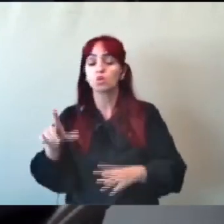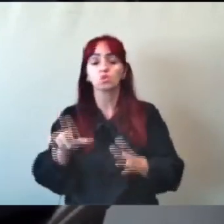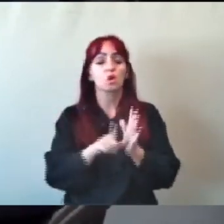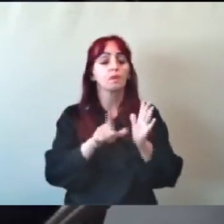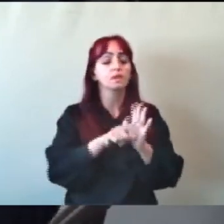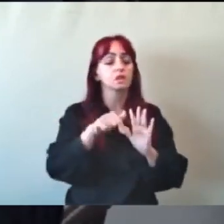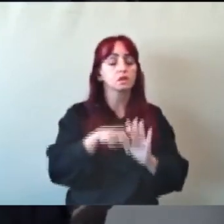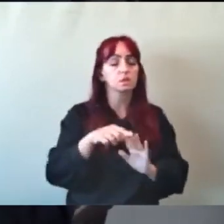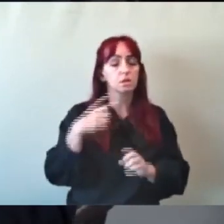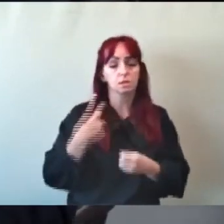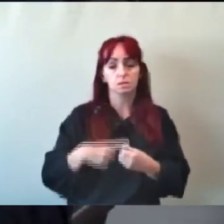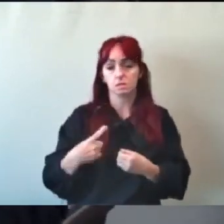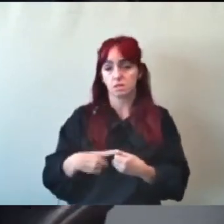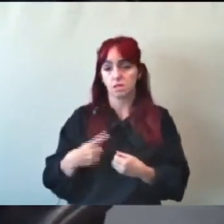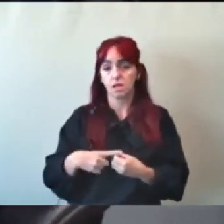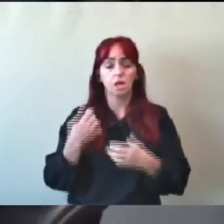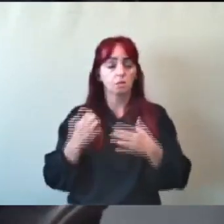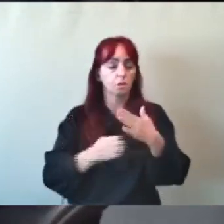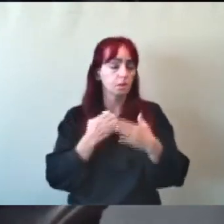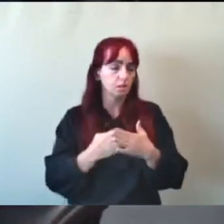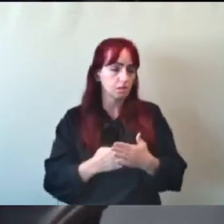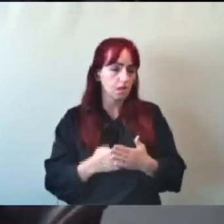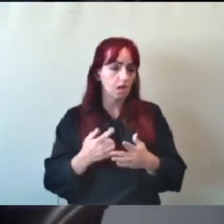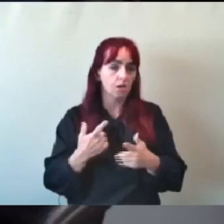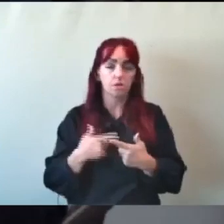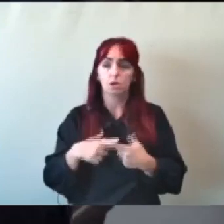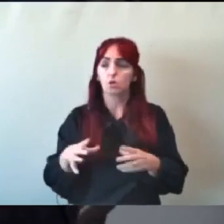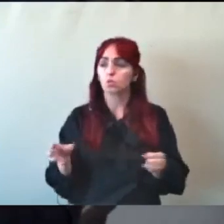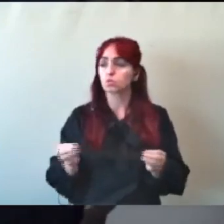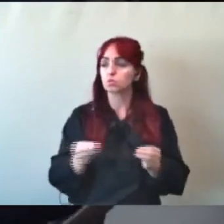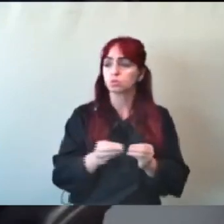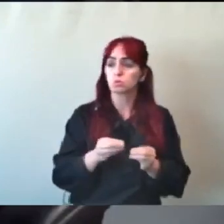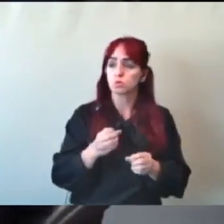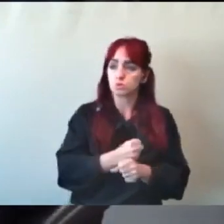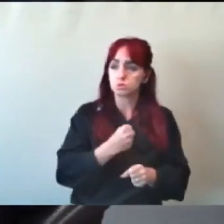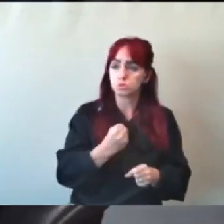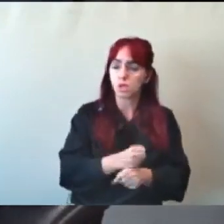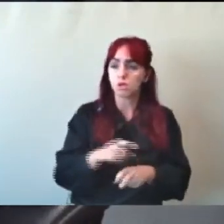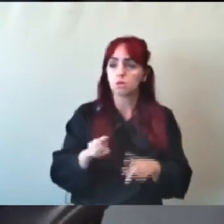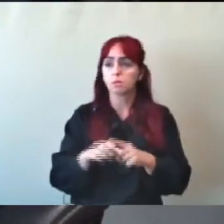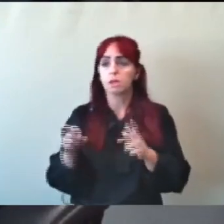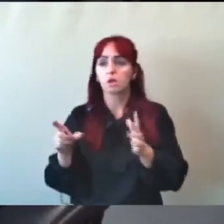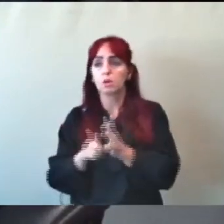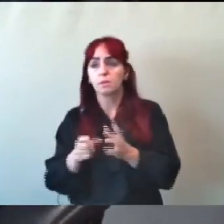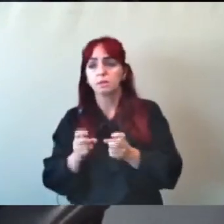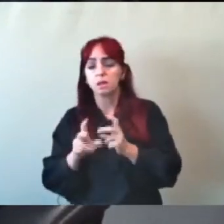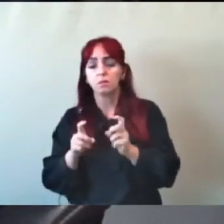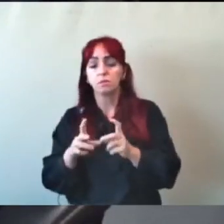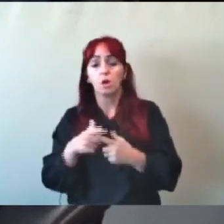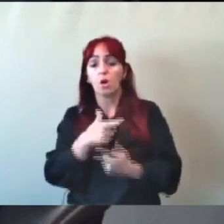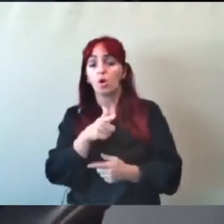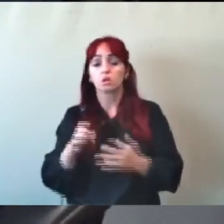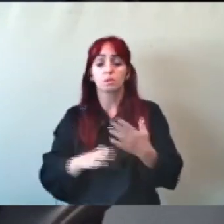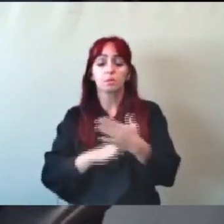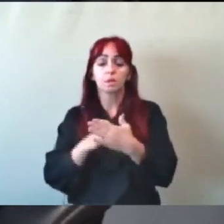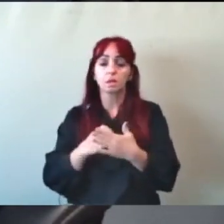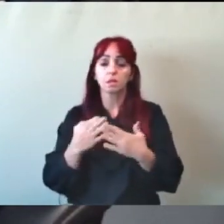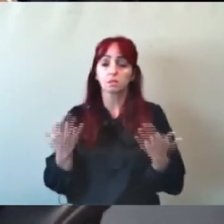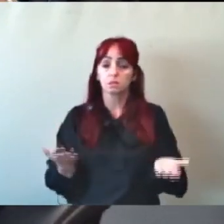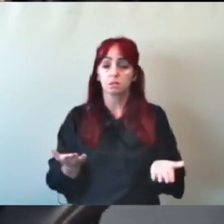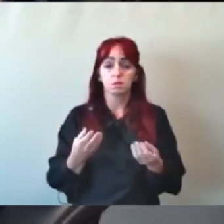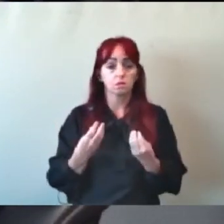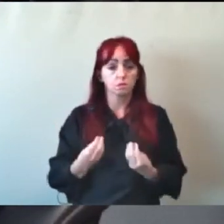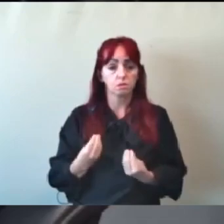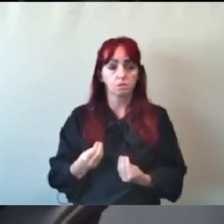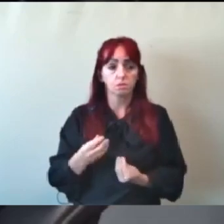nossa cidade. Quando é empresário da construção, é empresário, os comerciantes, é outra empresa. Enfim, caramba, eu não sei quem falou que tem um